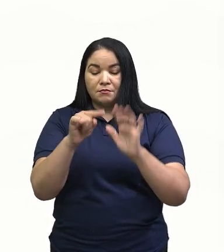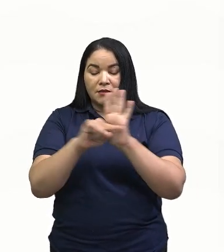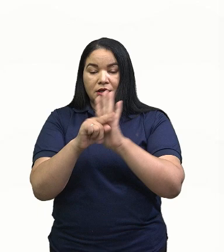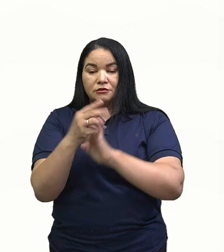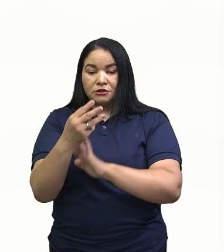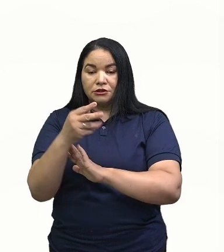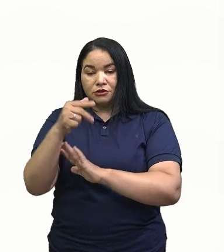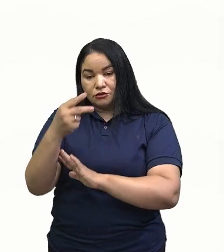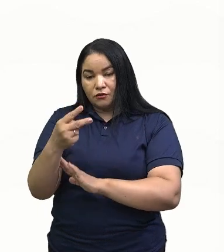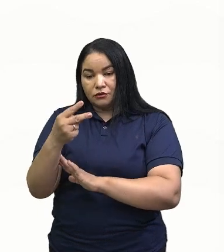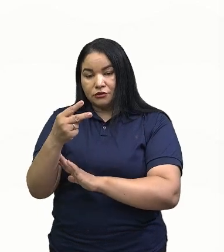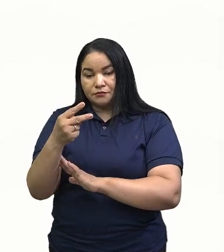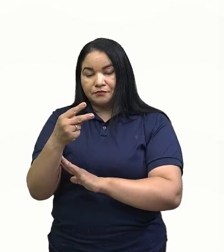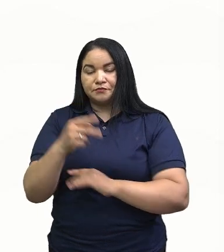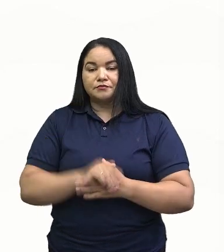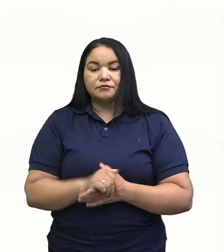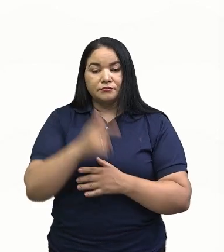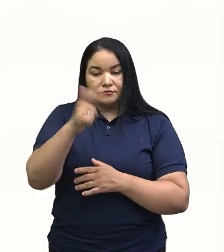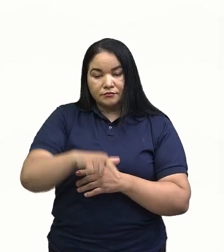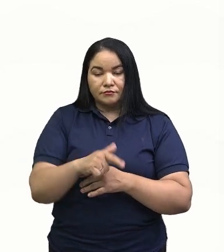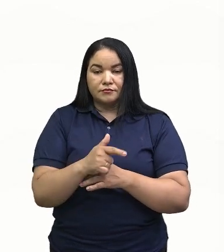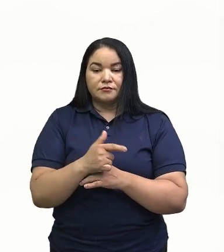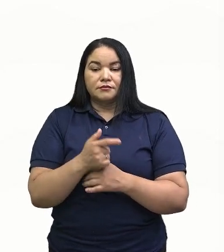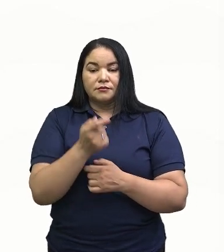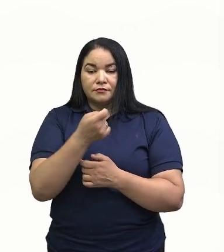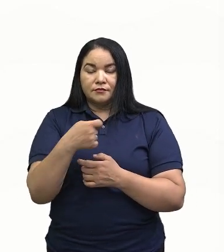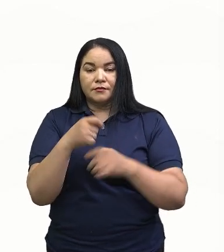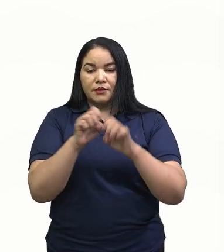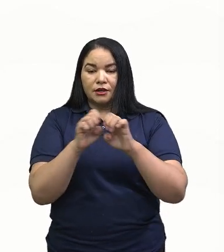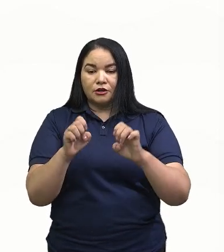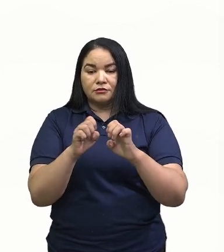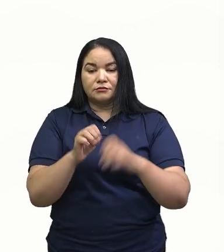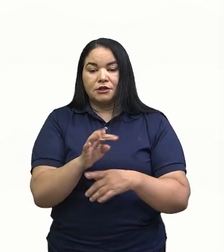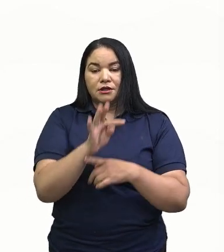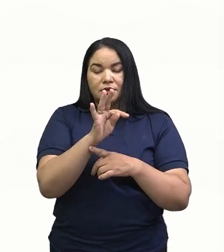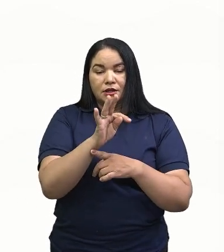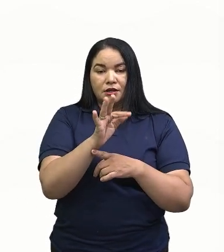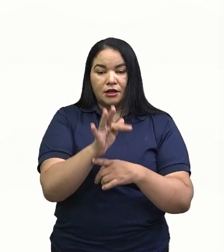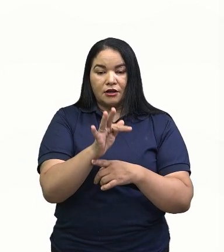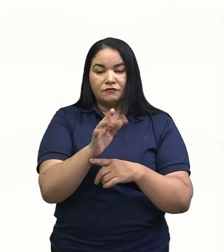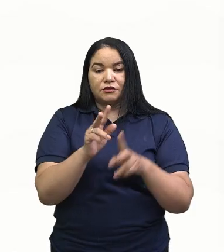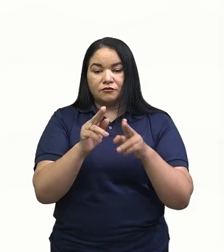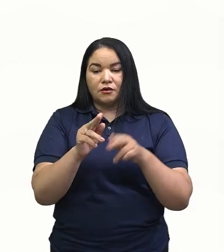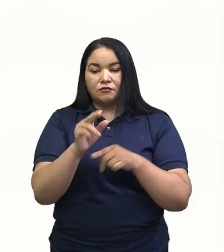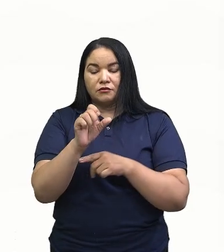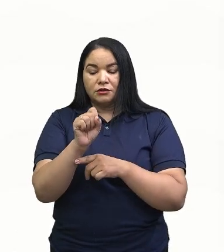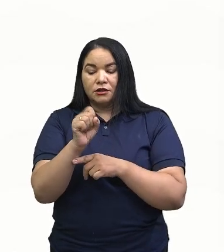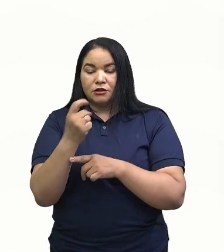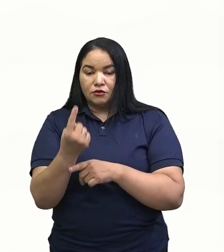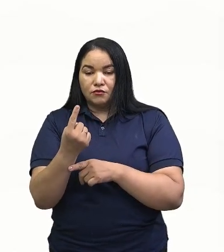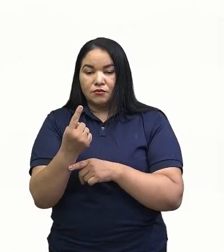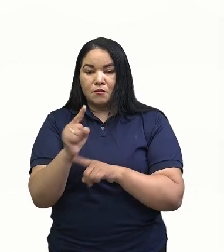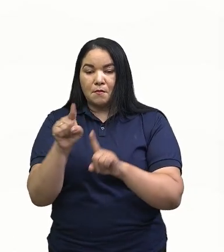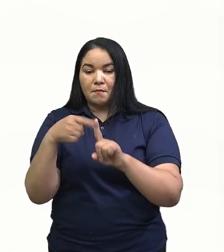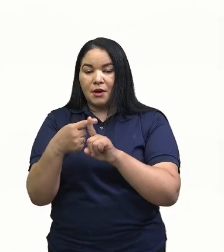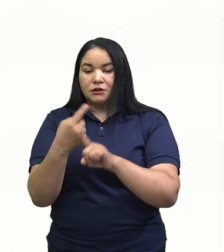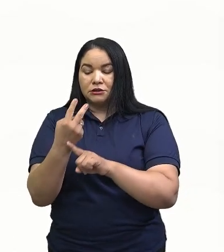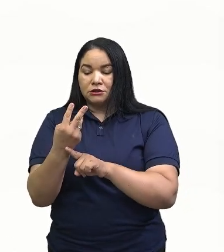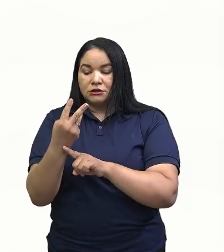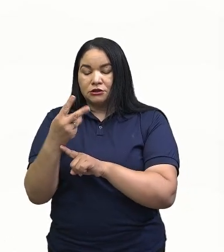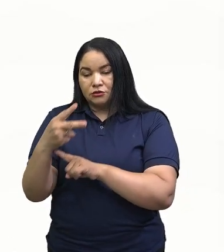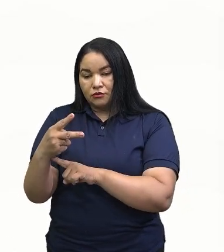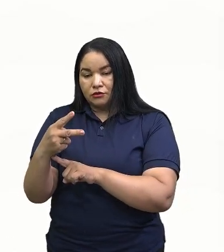agora, reescrevo a equação. TF vai ser igual a 81 mais